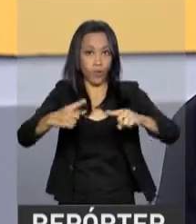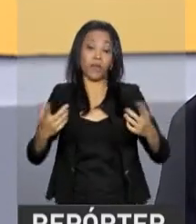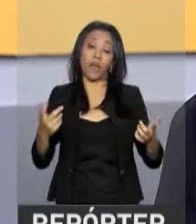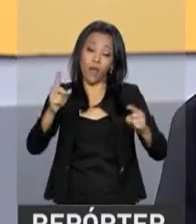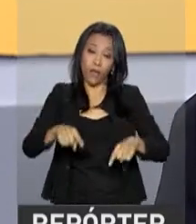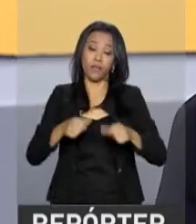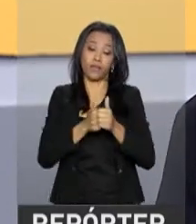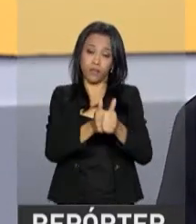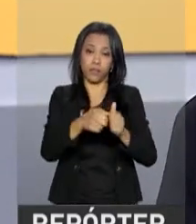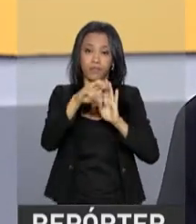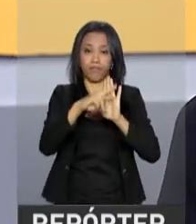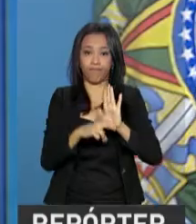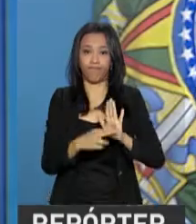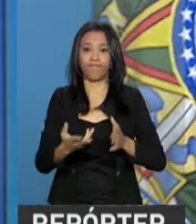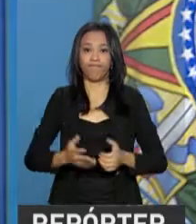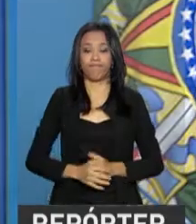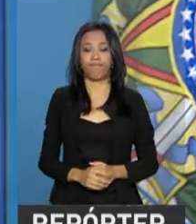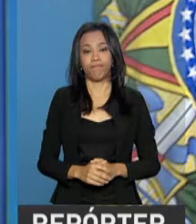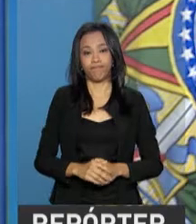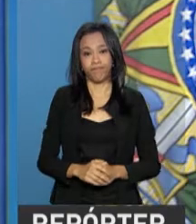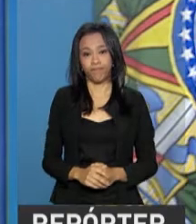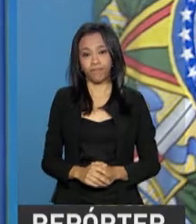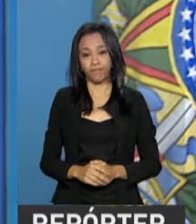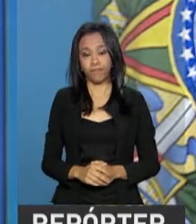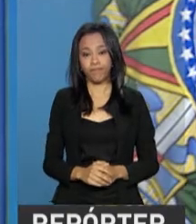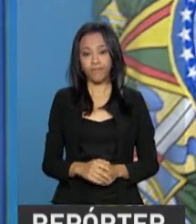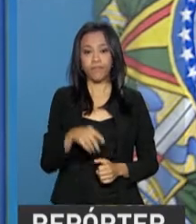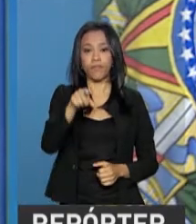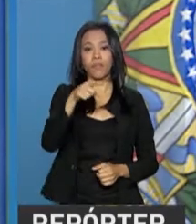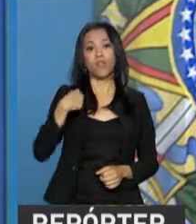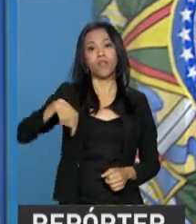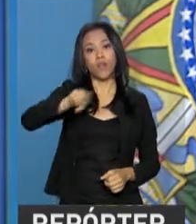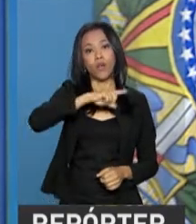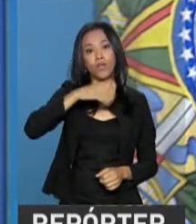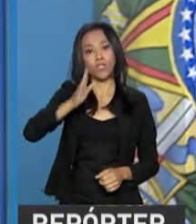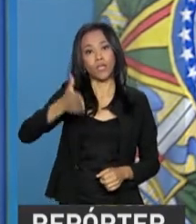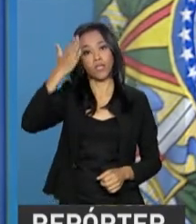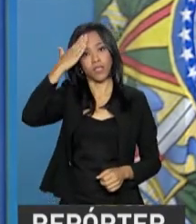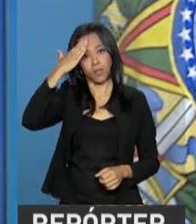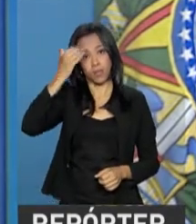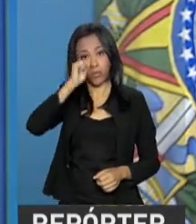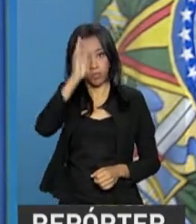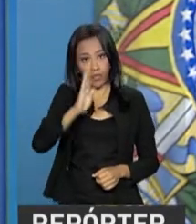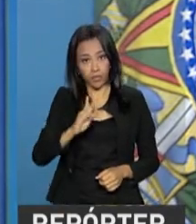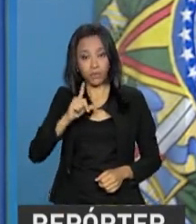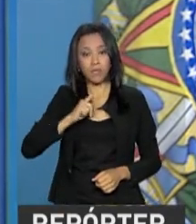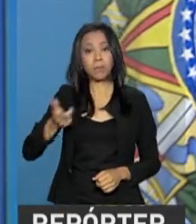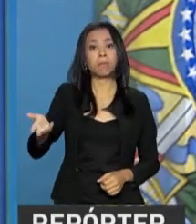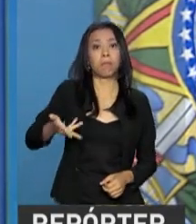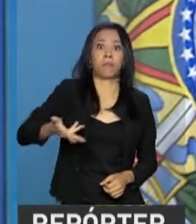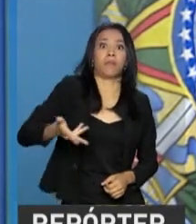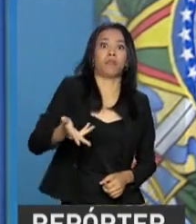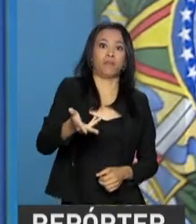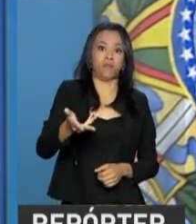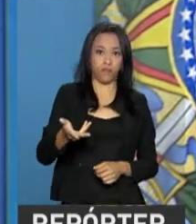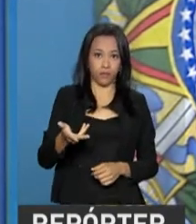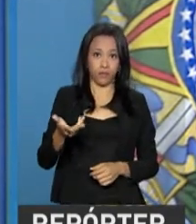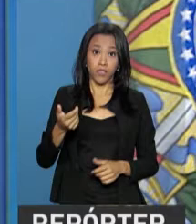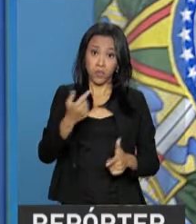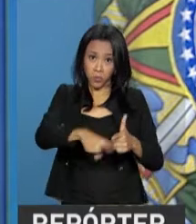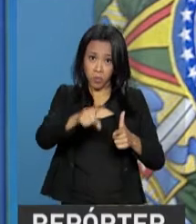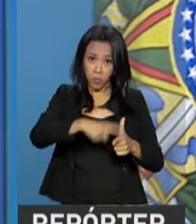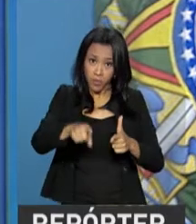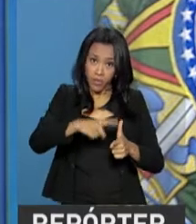democráticos sabemos todos que o brasil tem pressa e que os problemas diante de